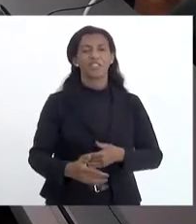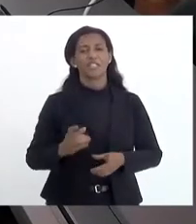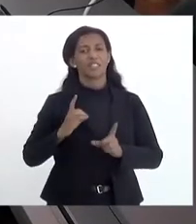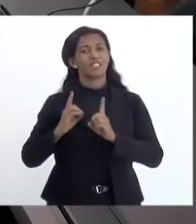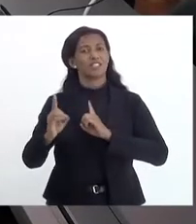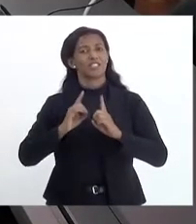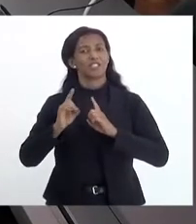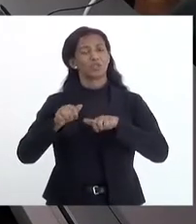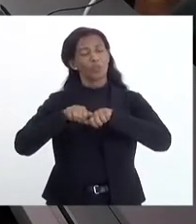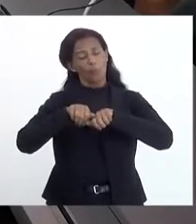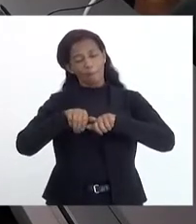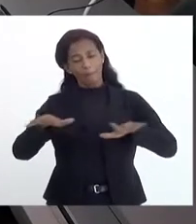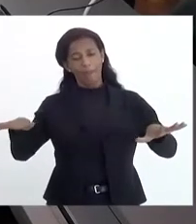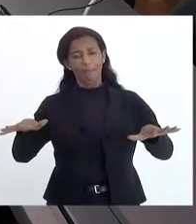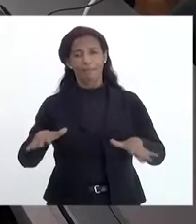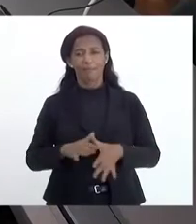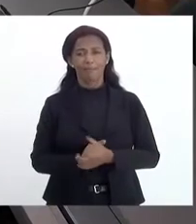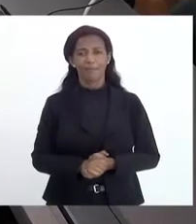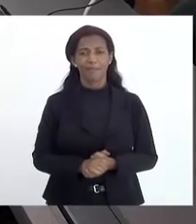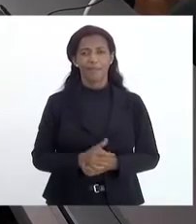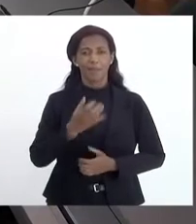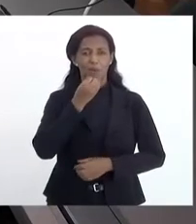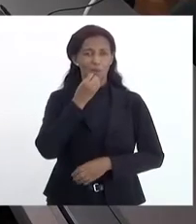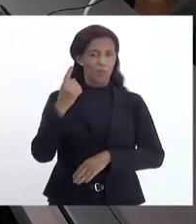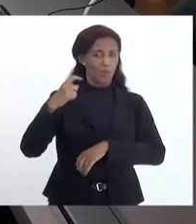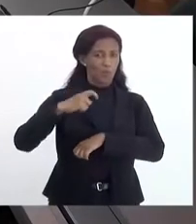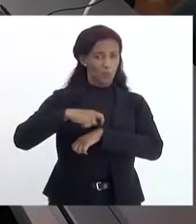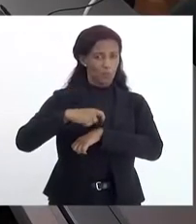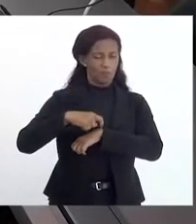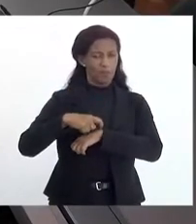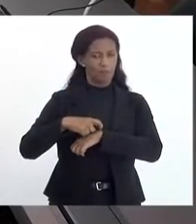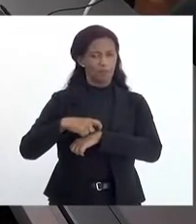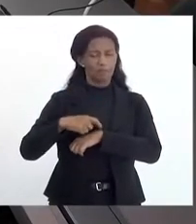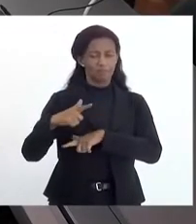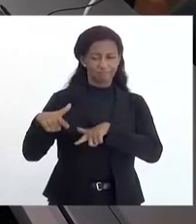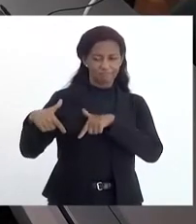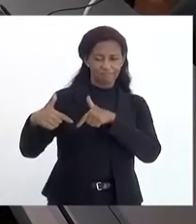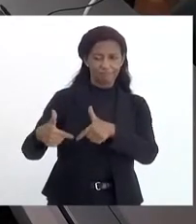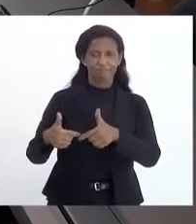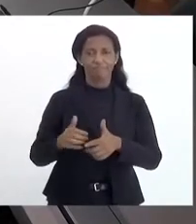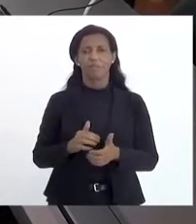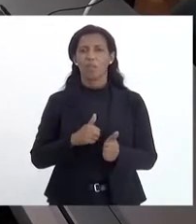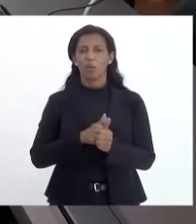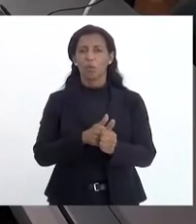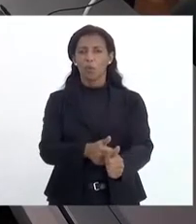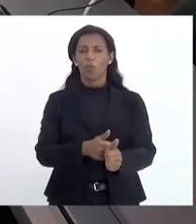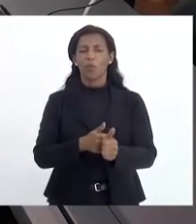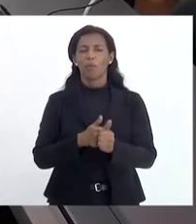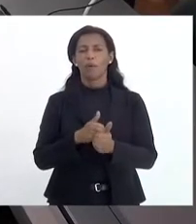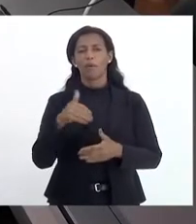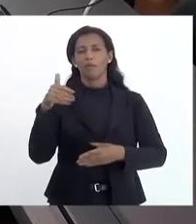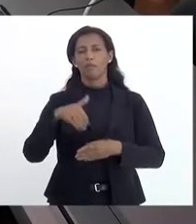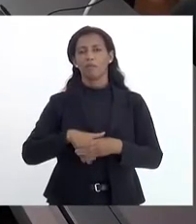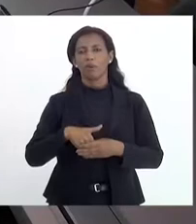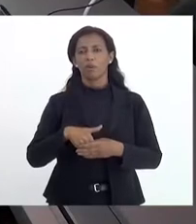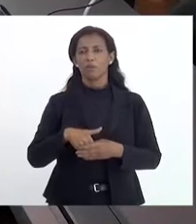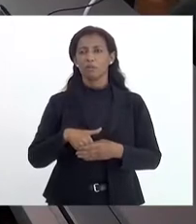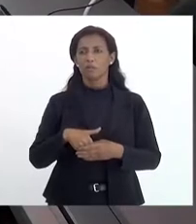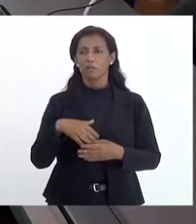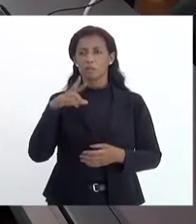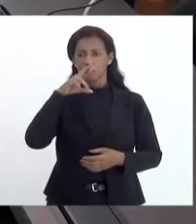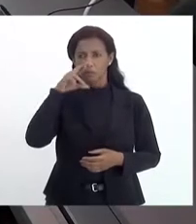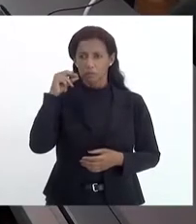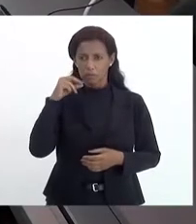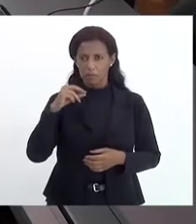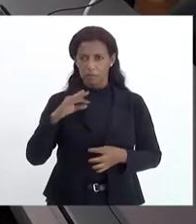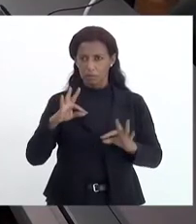discussão ampliar, que é um bom momento para a gente atuar nisso. Então, meu voto é pela... Acompanho o voto do deputado Rosenberg. Todos acompanham ou querem...